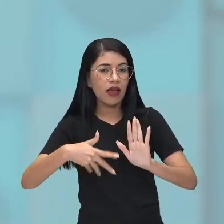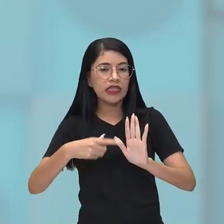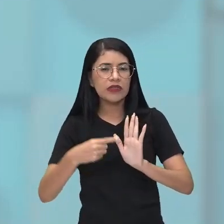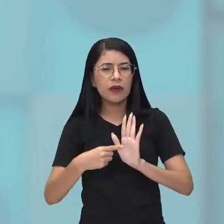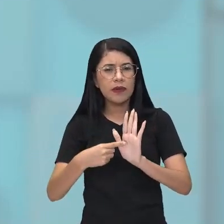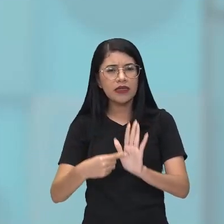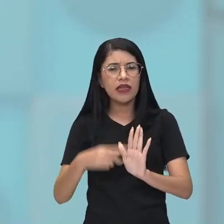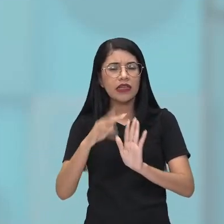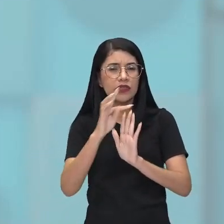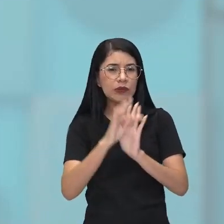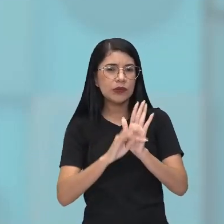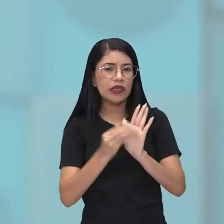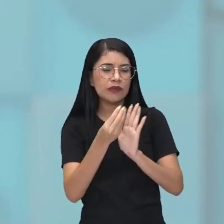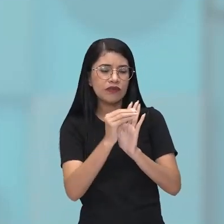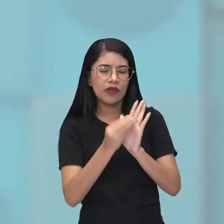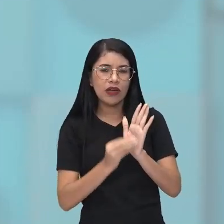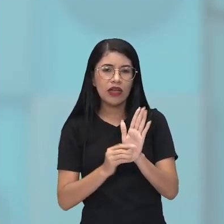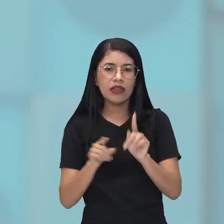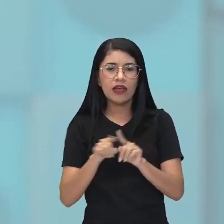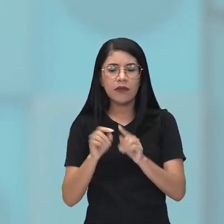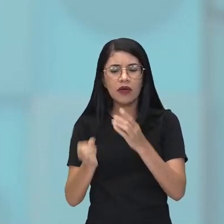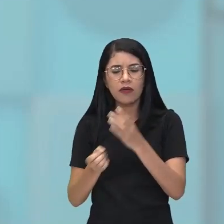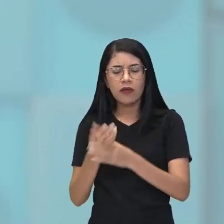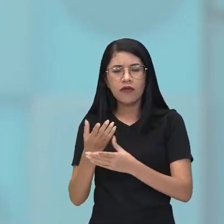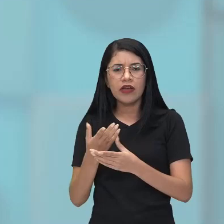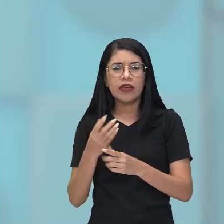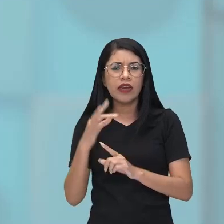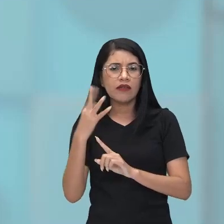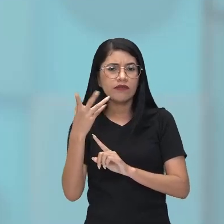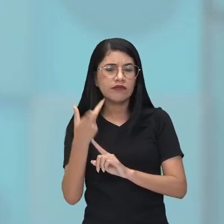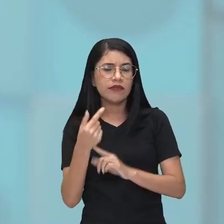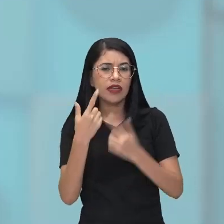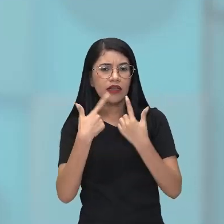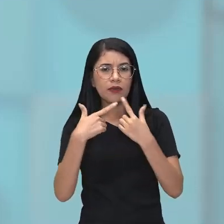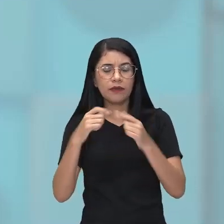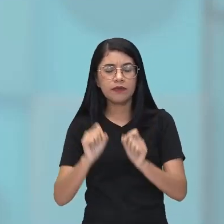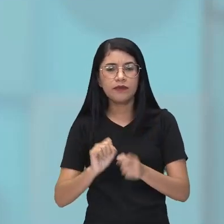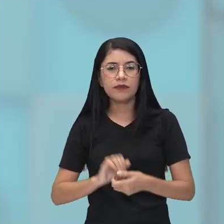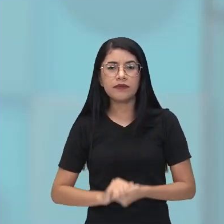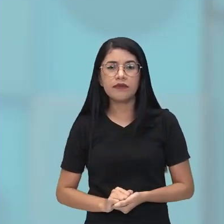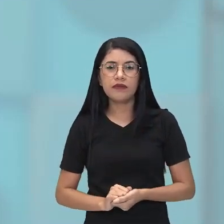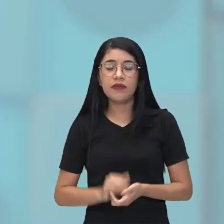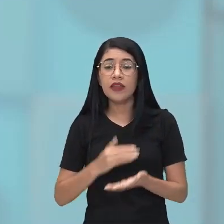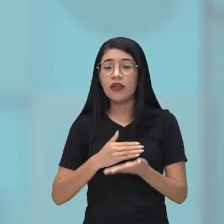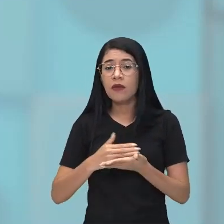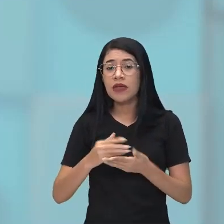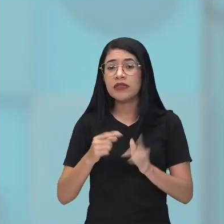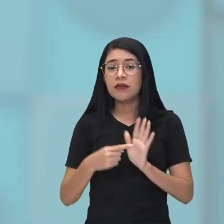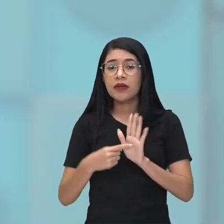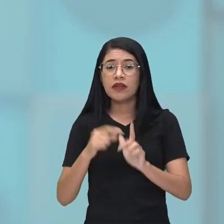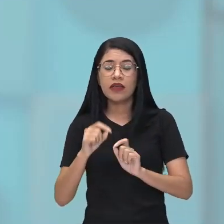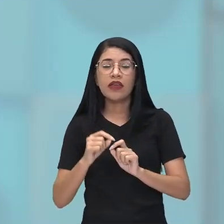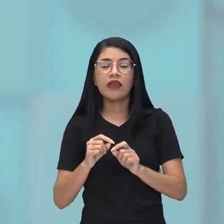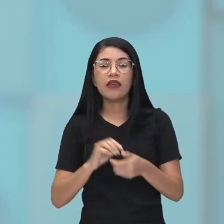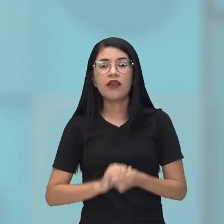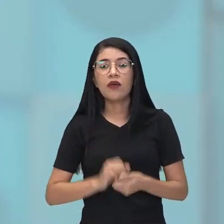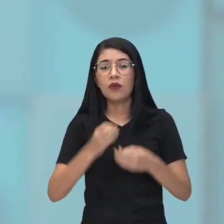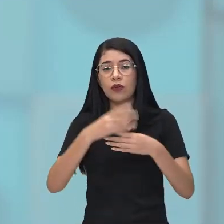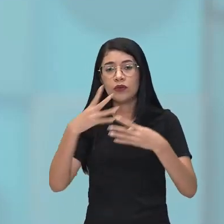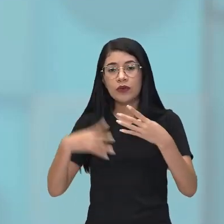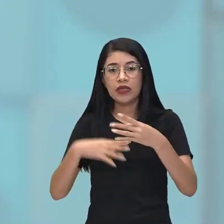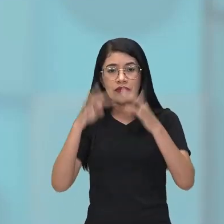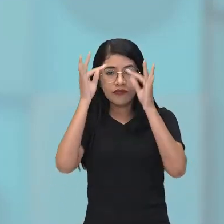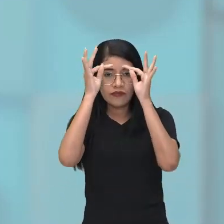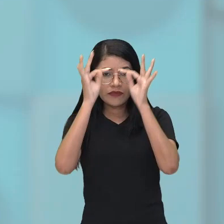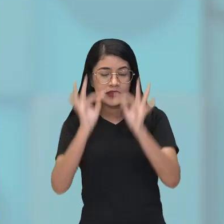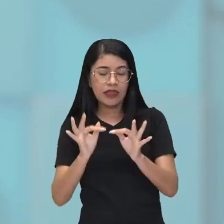aparecem e vão ajudar nessa criação dessa linguagem artística, ok? Vamos começar então pelo soneto de fidelidade,